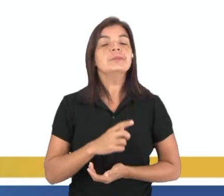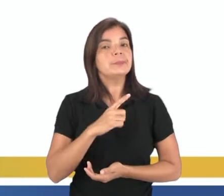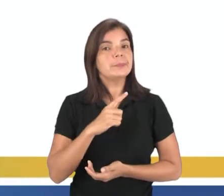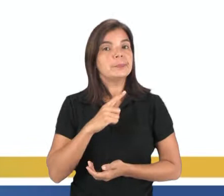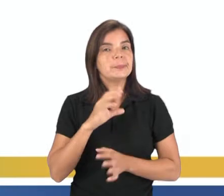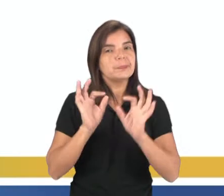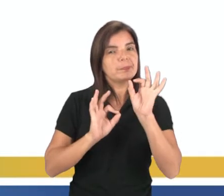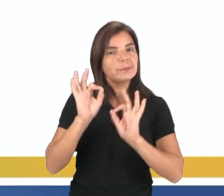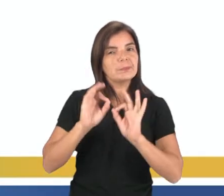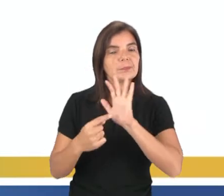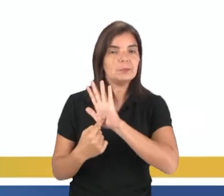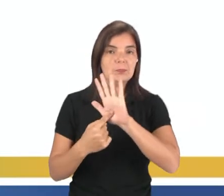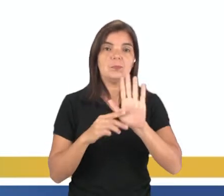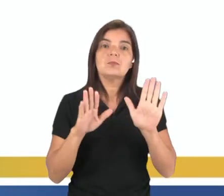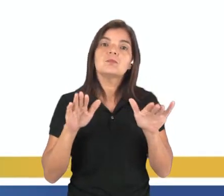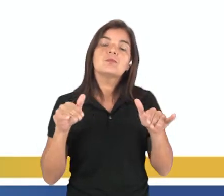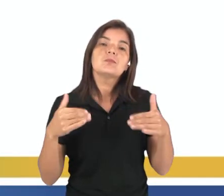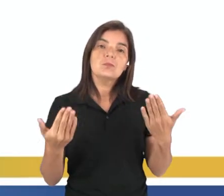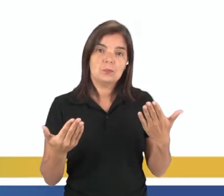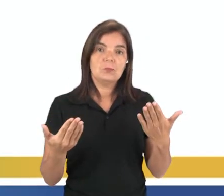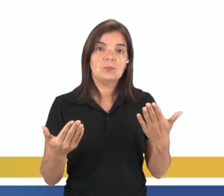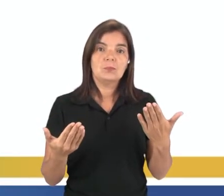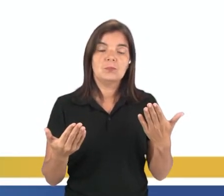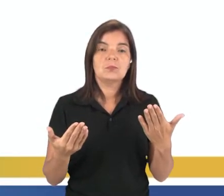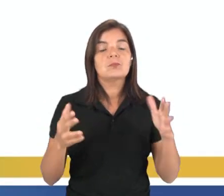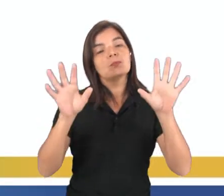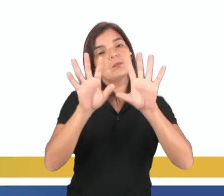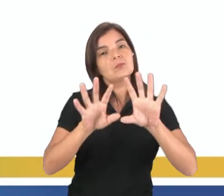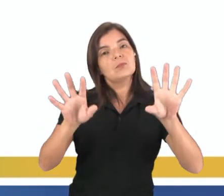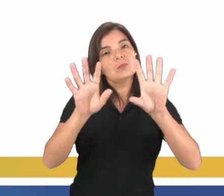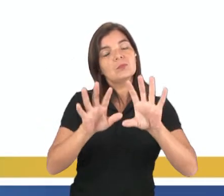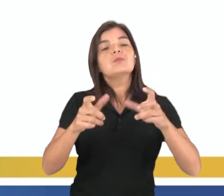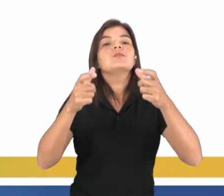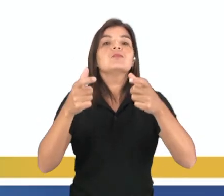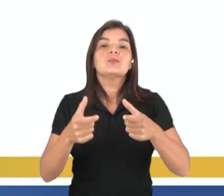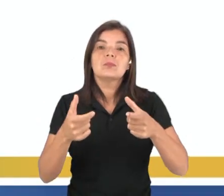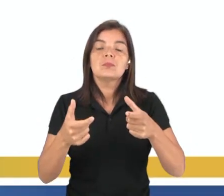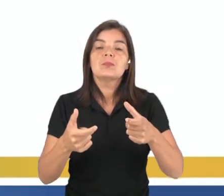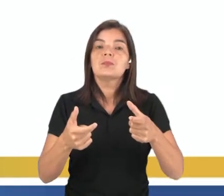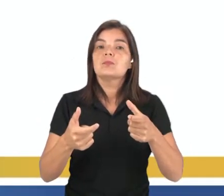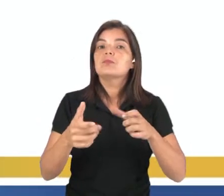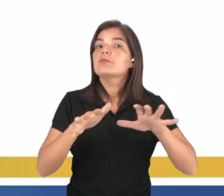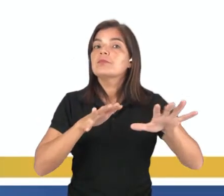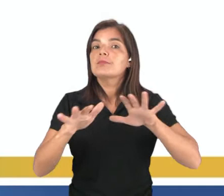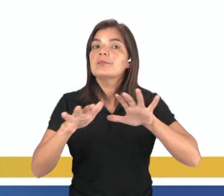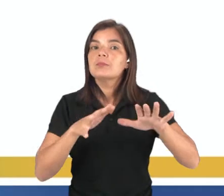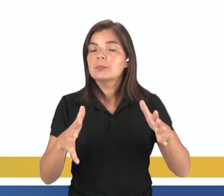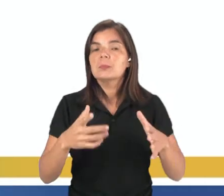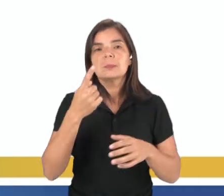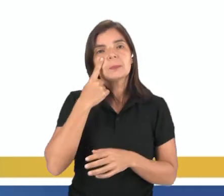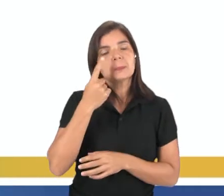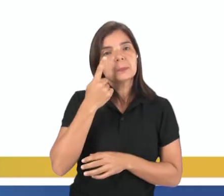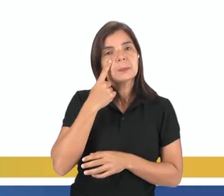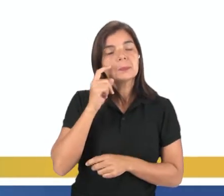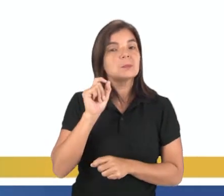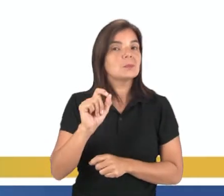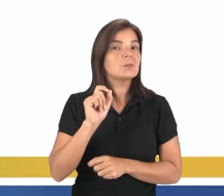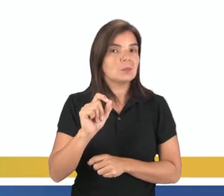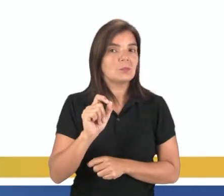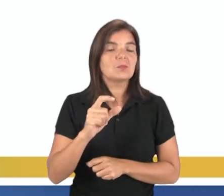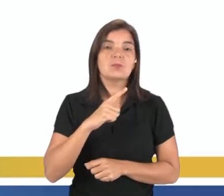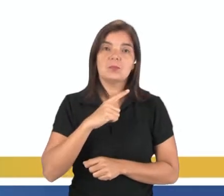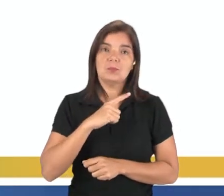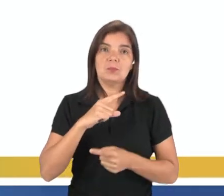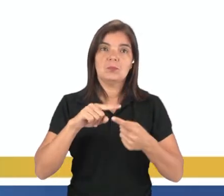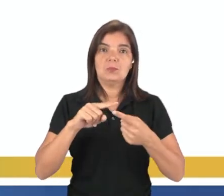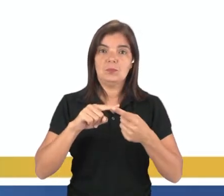um esquemazinho que mostra qual é a direção dessas massas, né, para onde ela vai, por onde ela se locomove. Então observem ali, né, ali tem